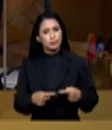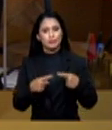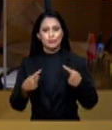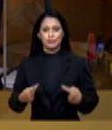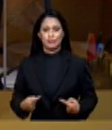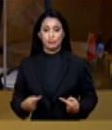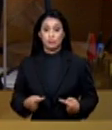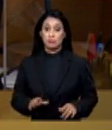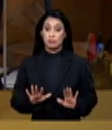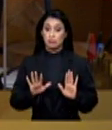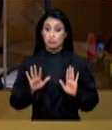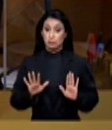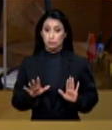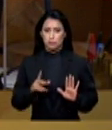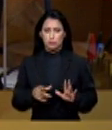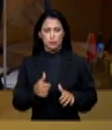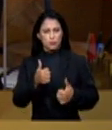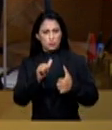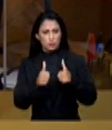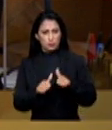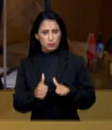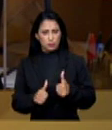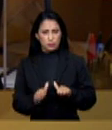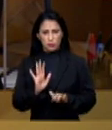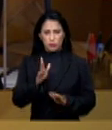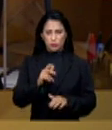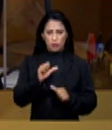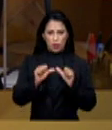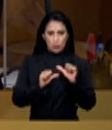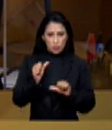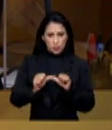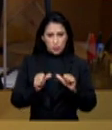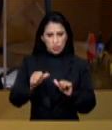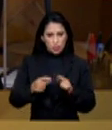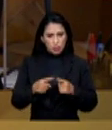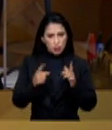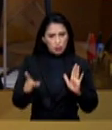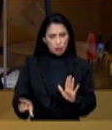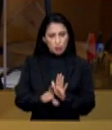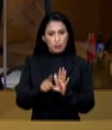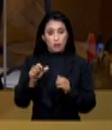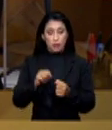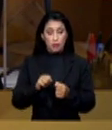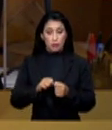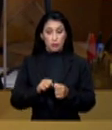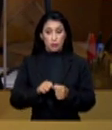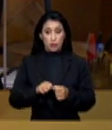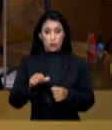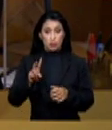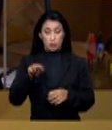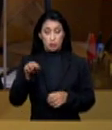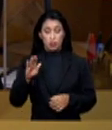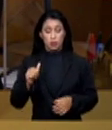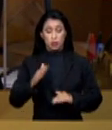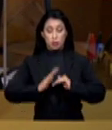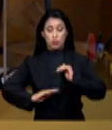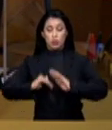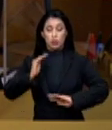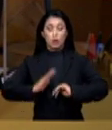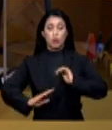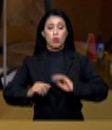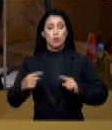adequada de plano verifica-se que as supracitados modificações legislativas foram realizadas pela união no exercício de sua